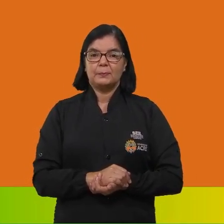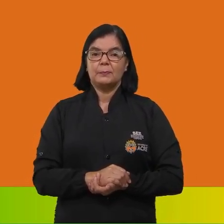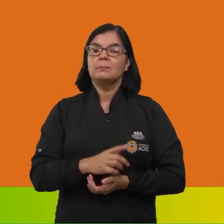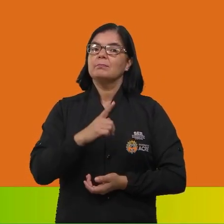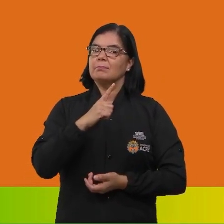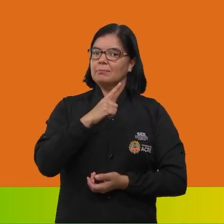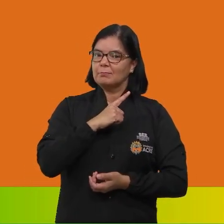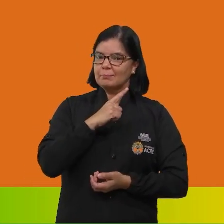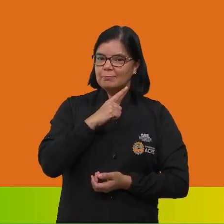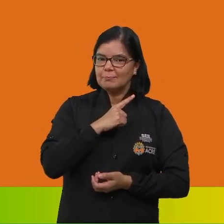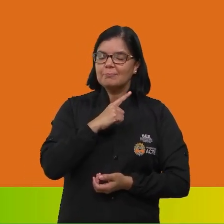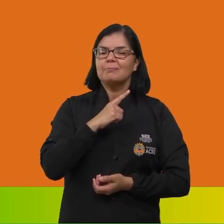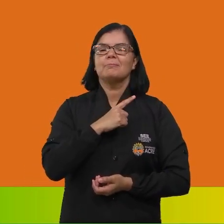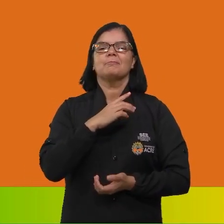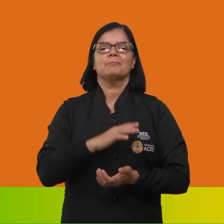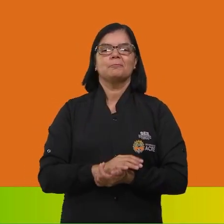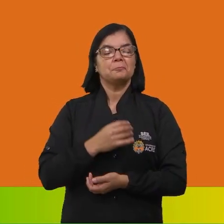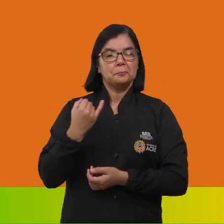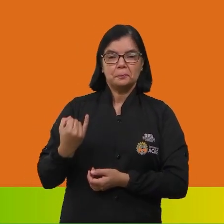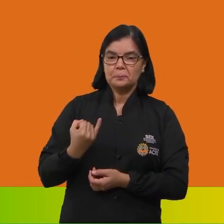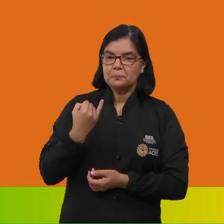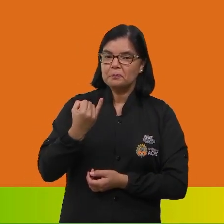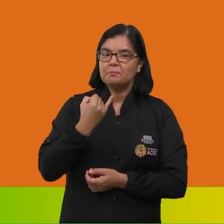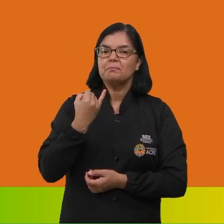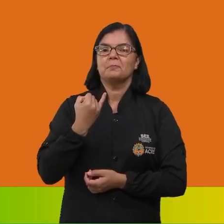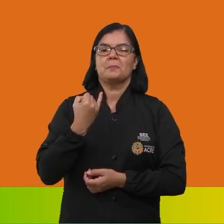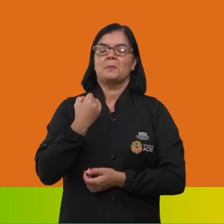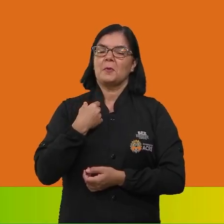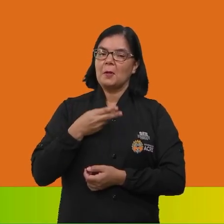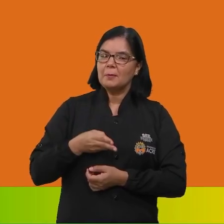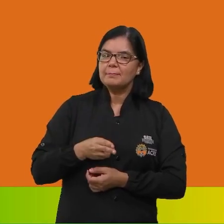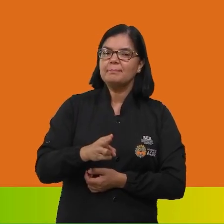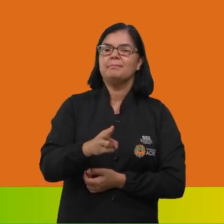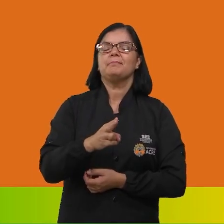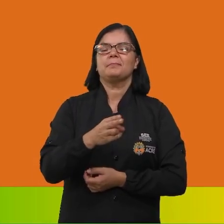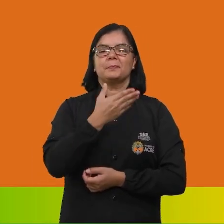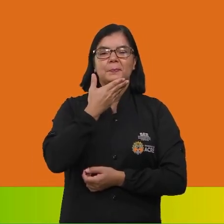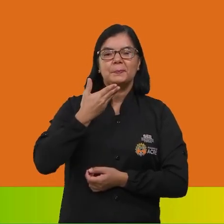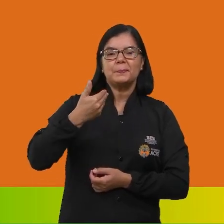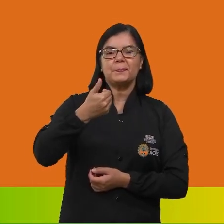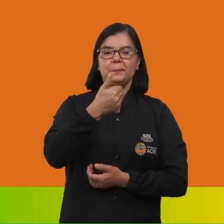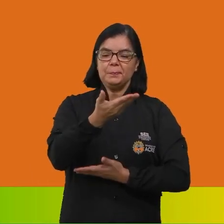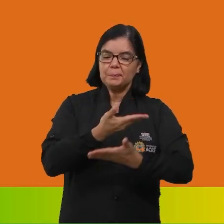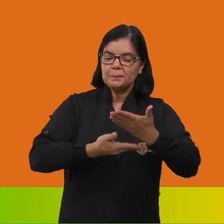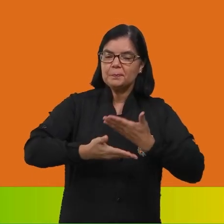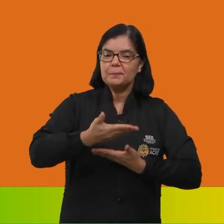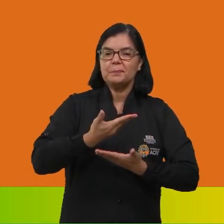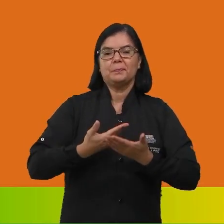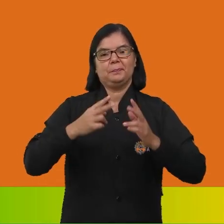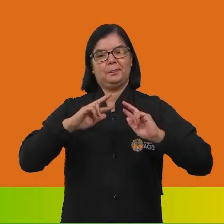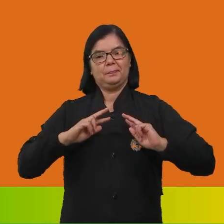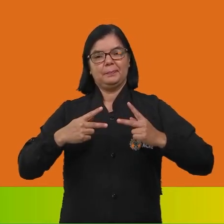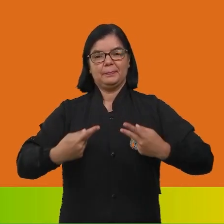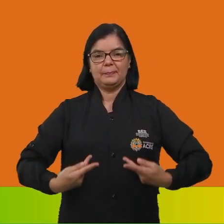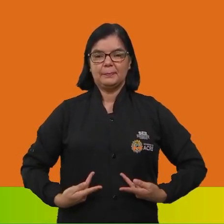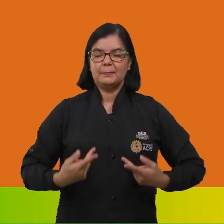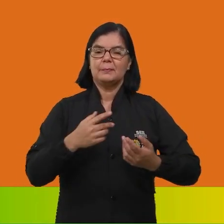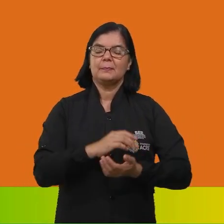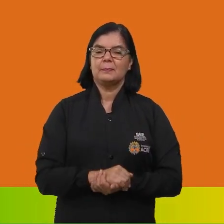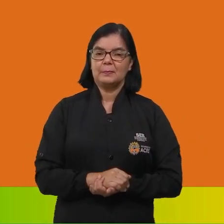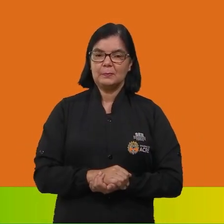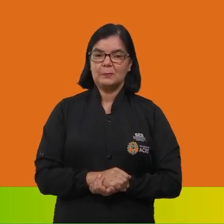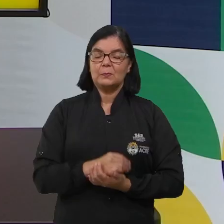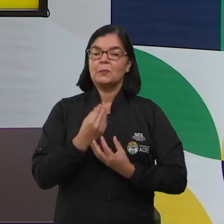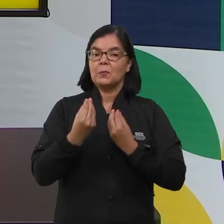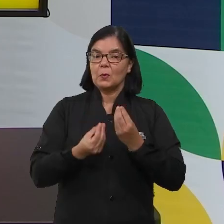Nós também observamos a sua relevância persiste, enriquecendo a interação humana, ou seja,